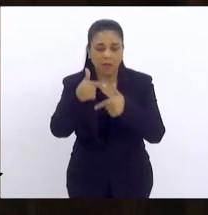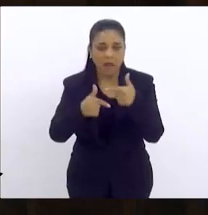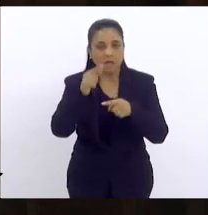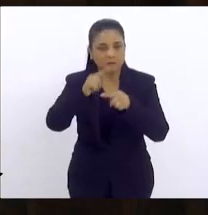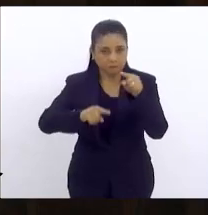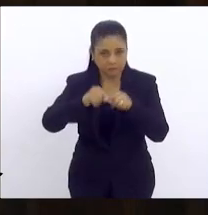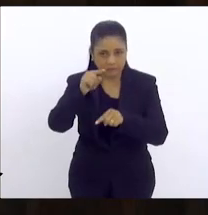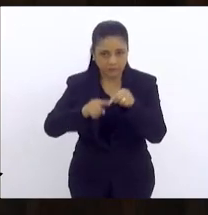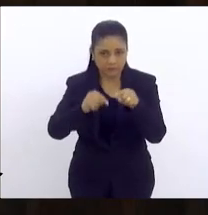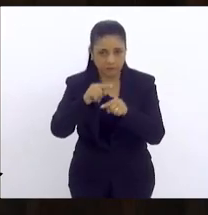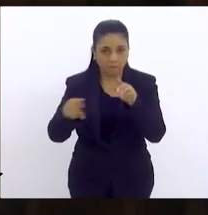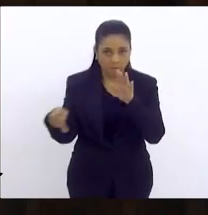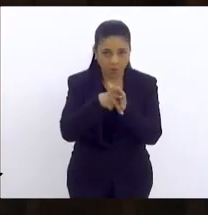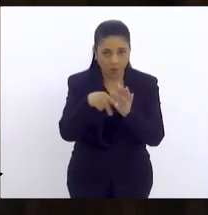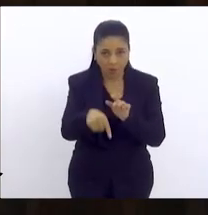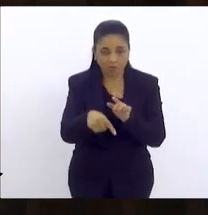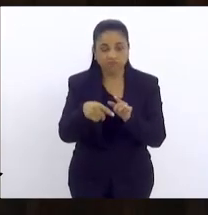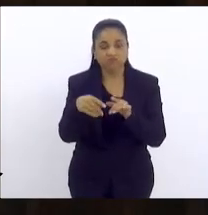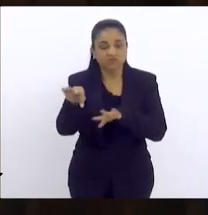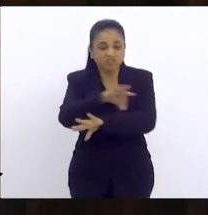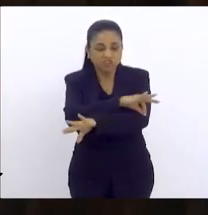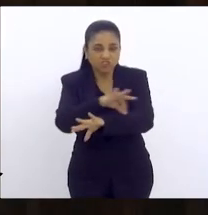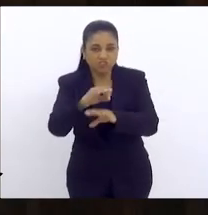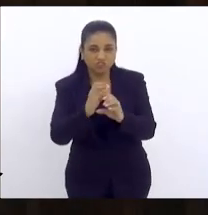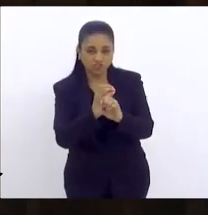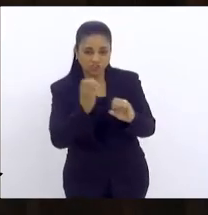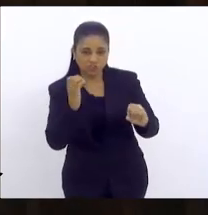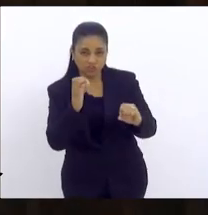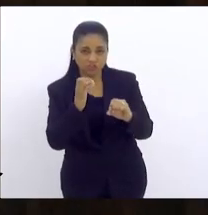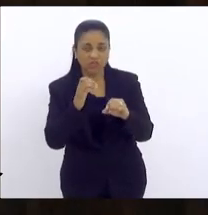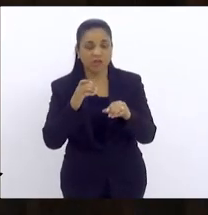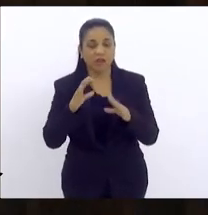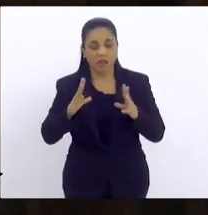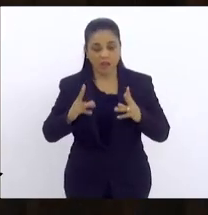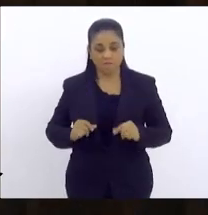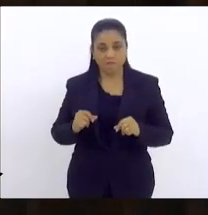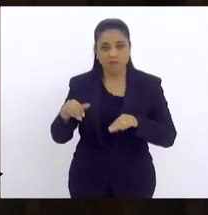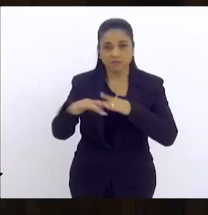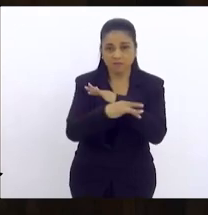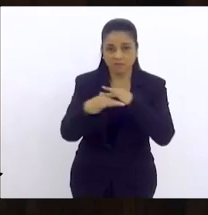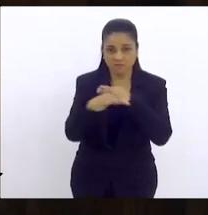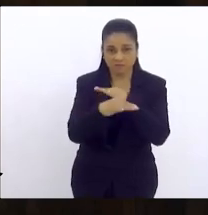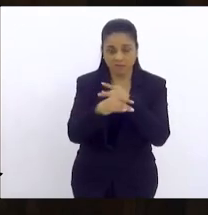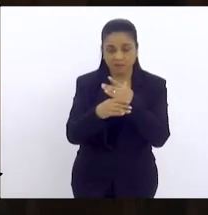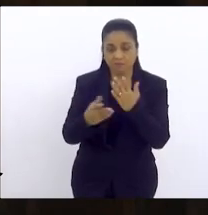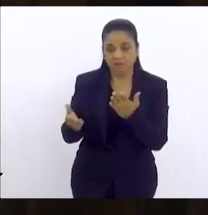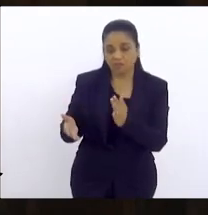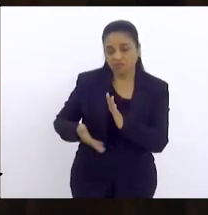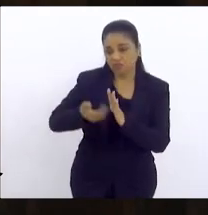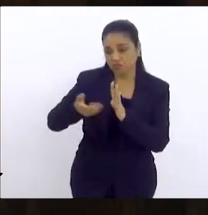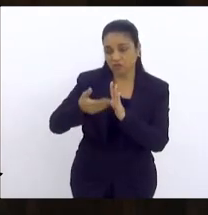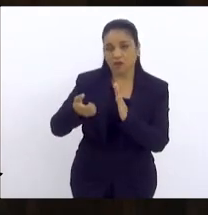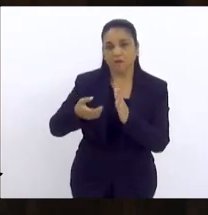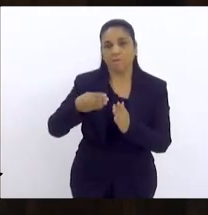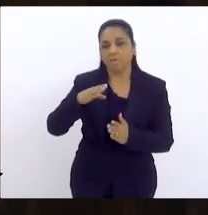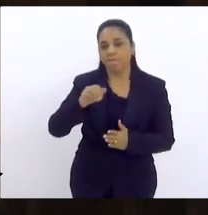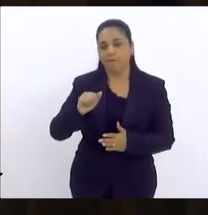aprender um pouco de engenharia de limpeza urbana para retirar das Comunidades barricadas